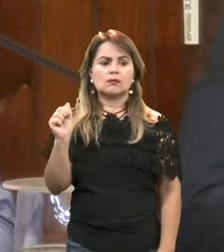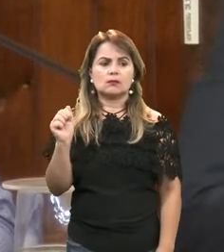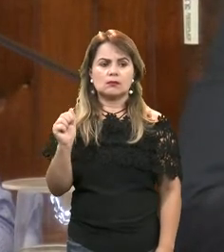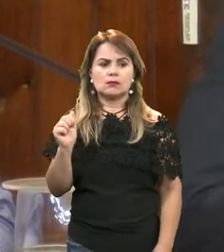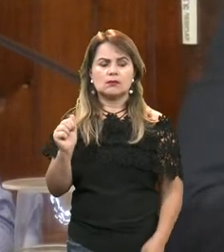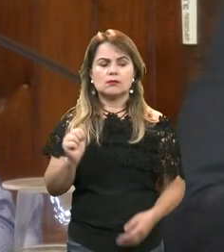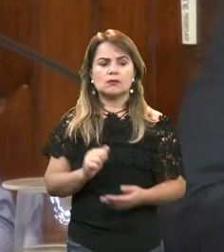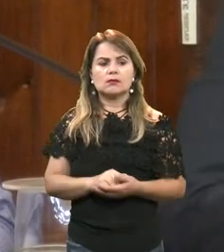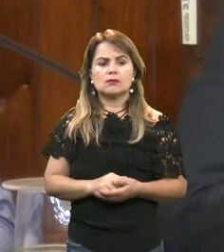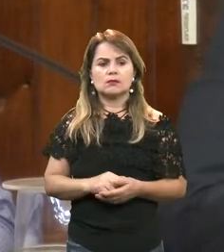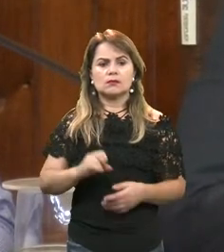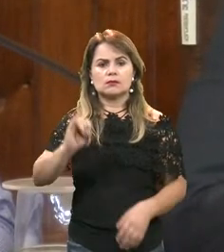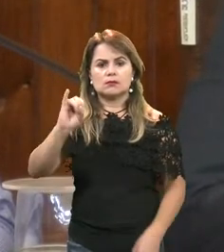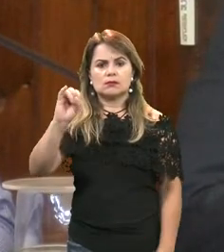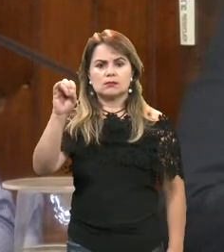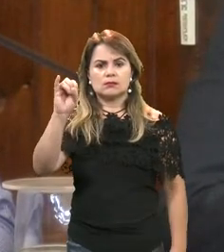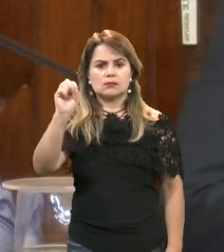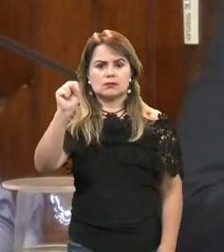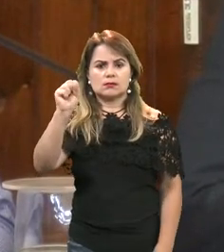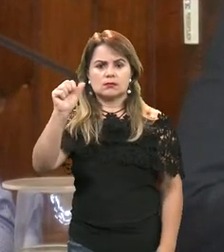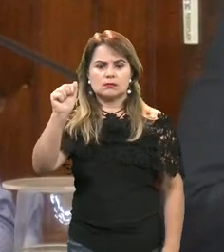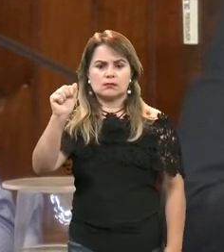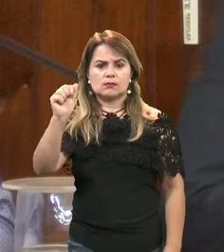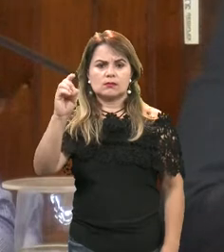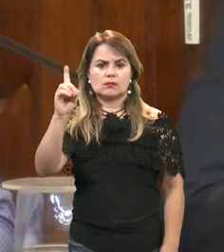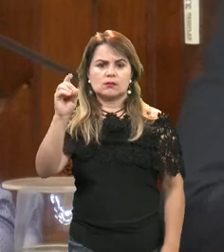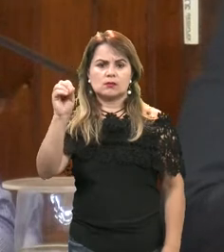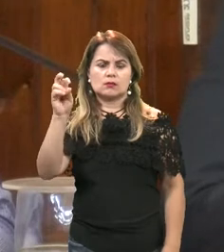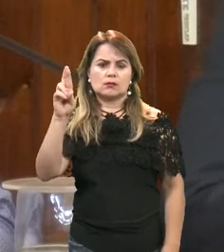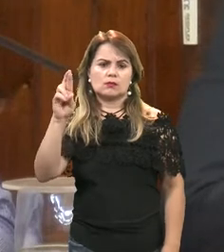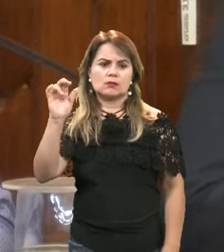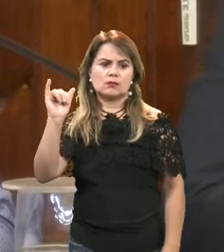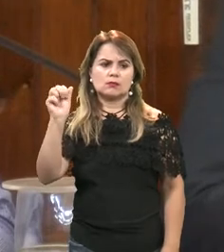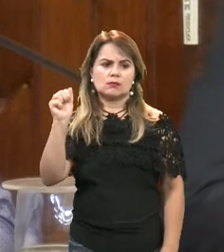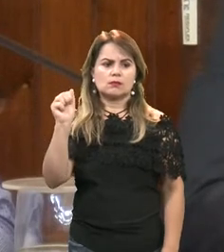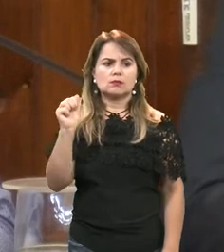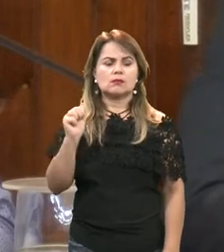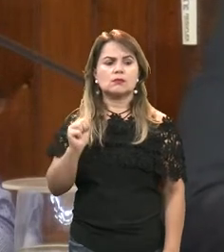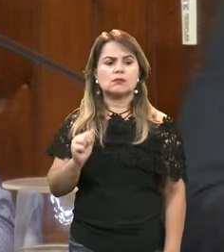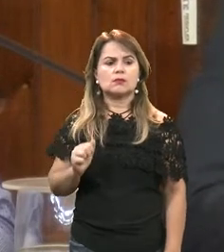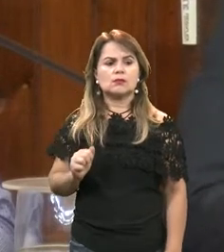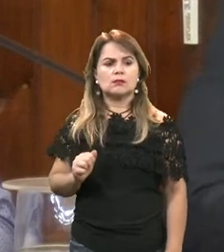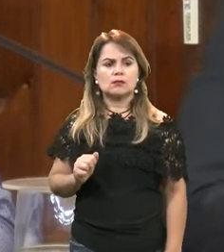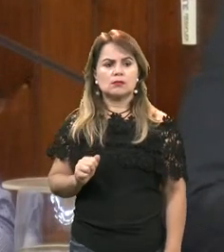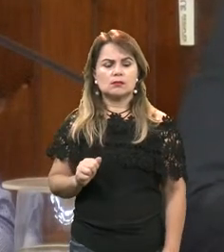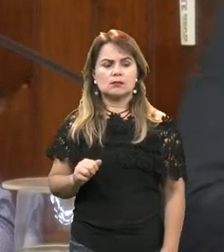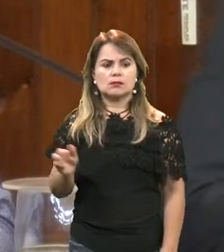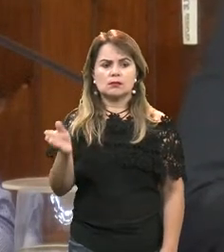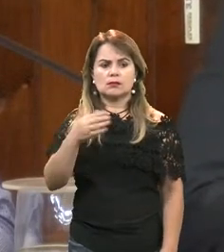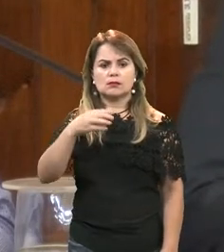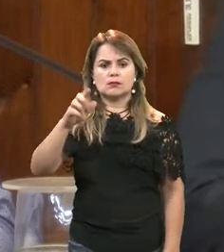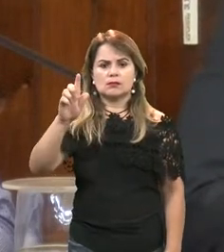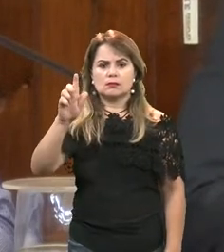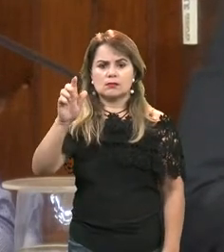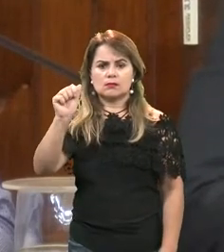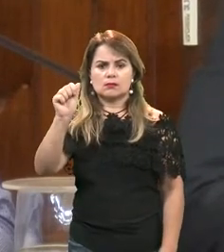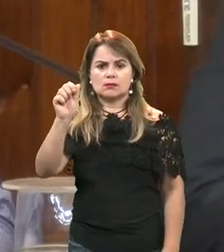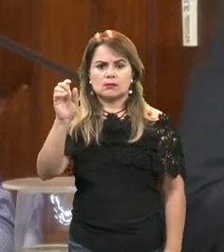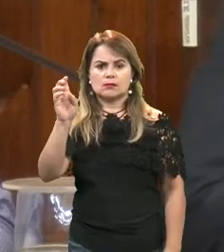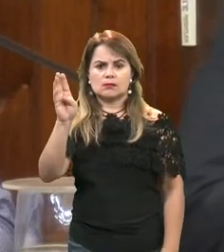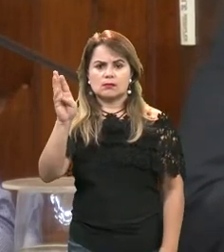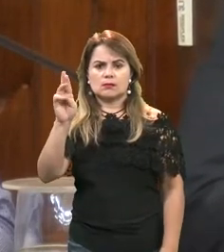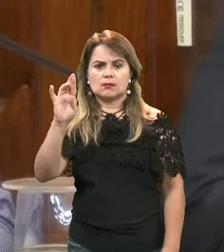Touro, Isadora Maria Juliane Canhadas e Gabriele Medeiros